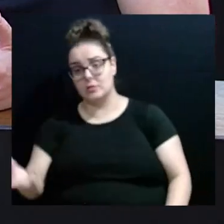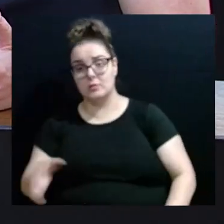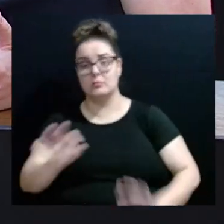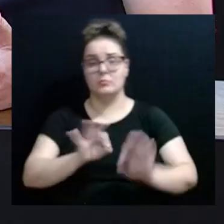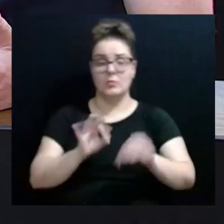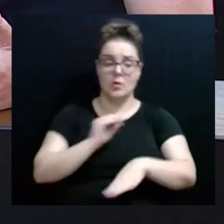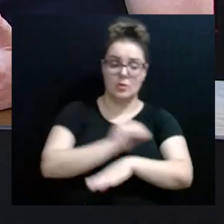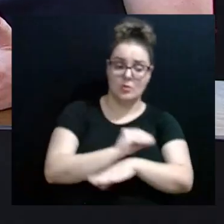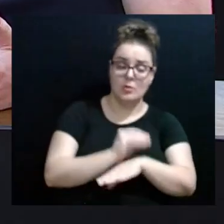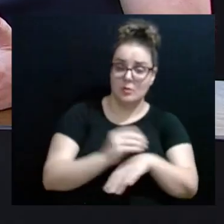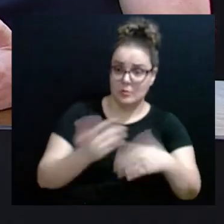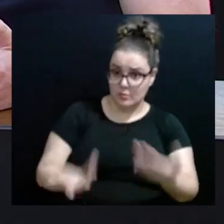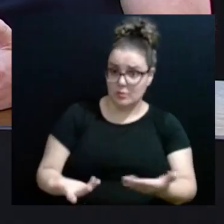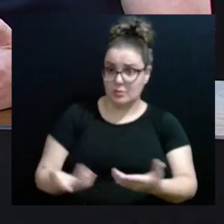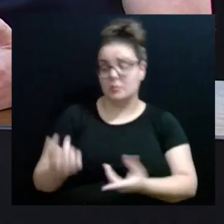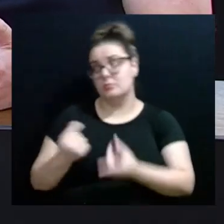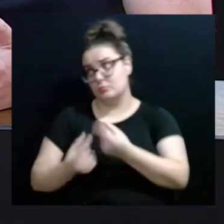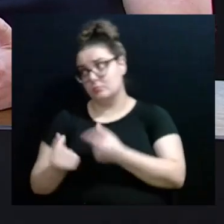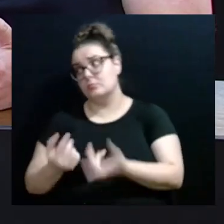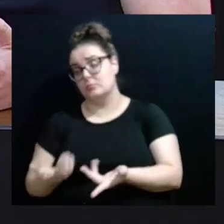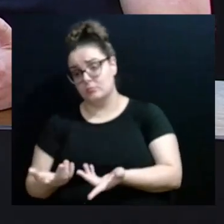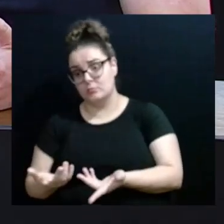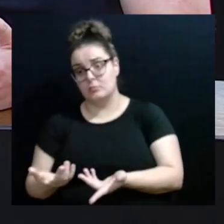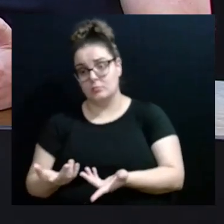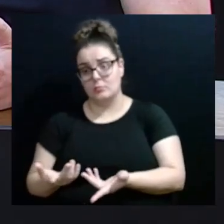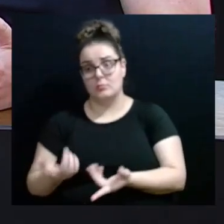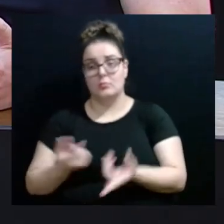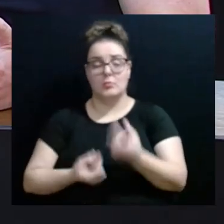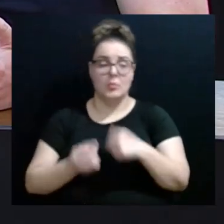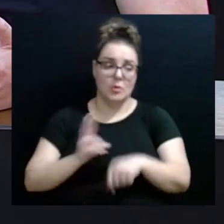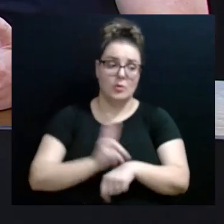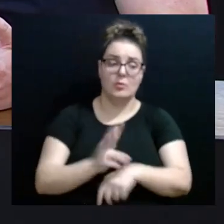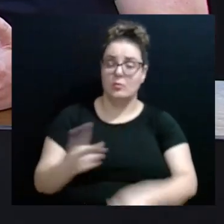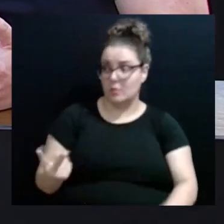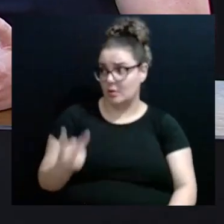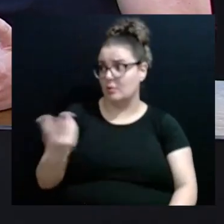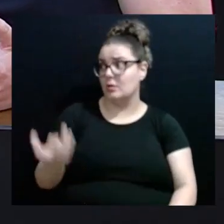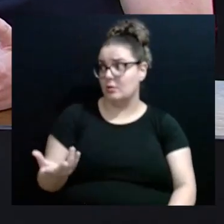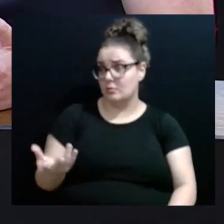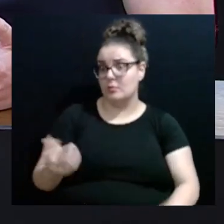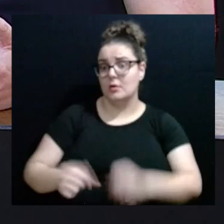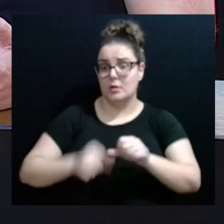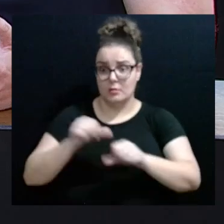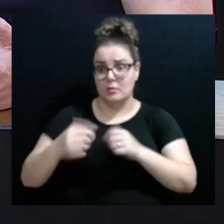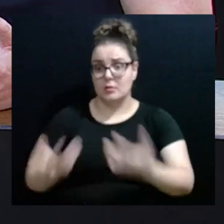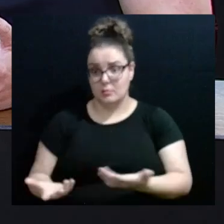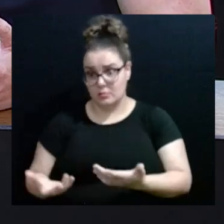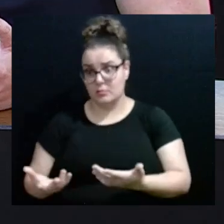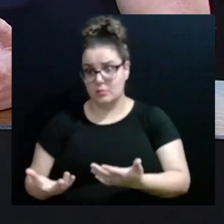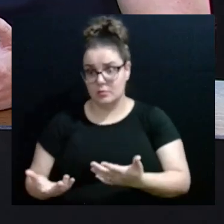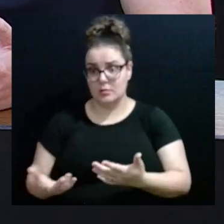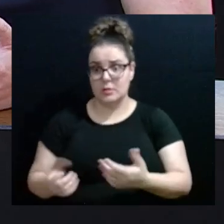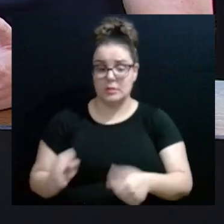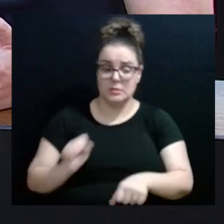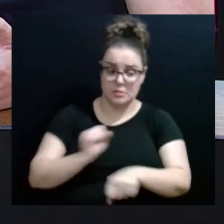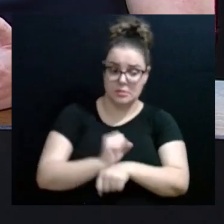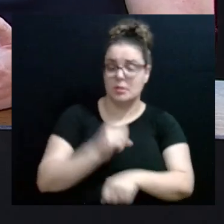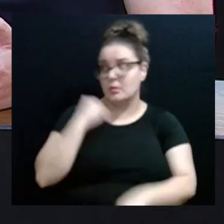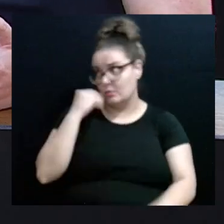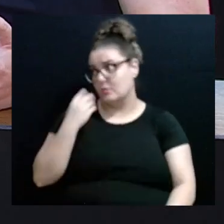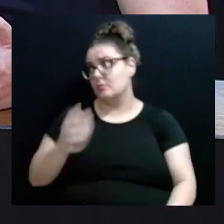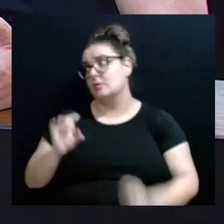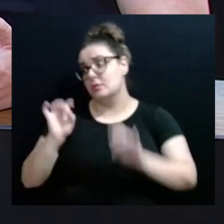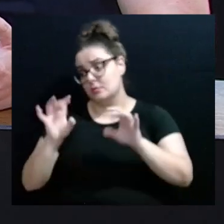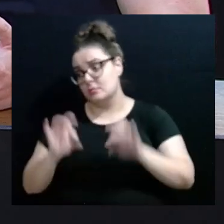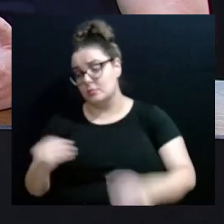isso que o planejamento e o cuidado, né, com o dinheiro deve ser um recurso valioso para transformar essas